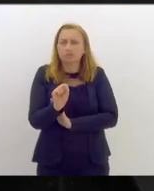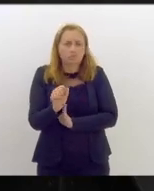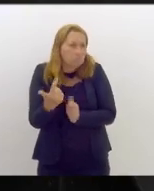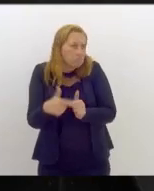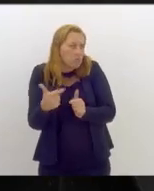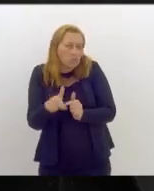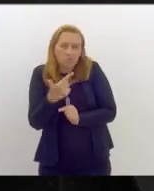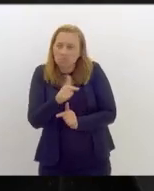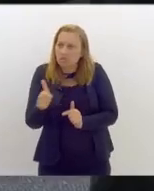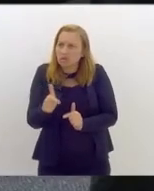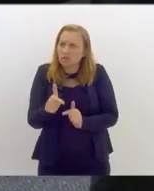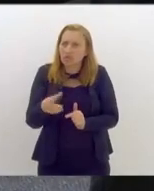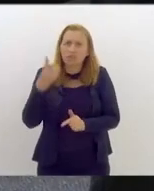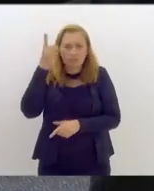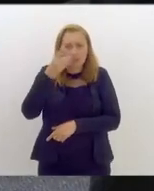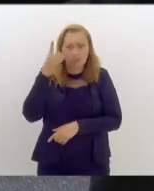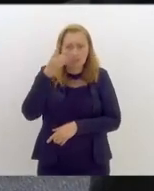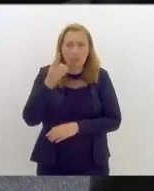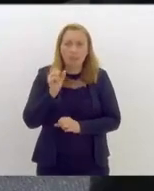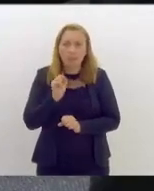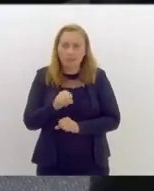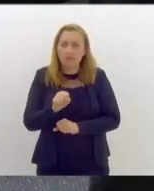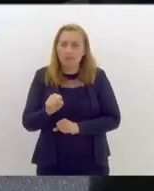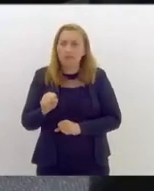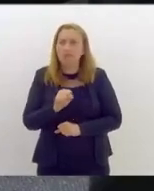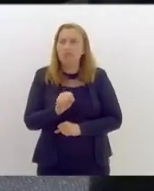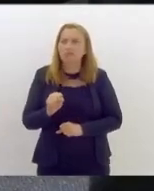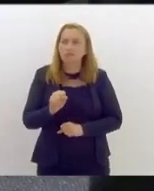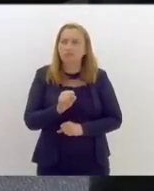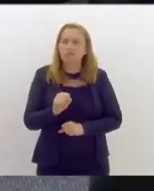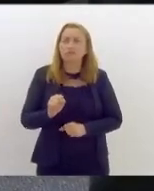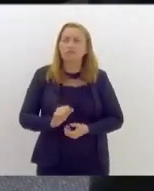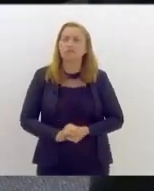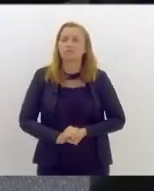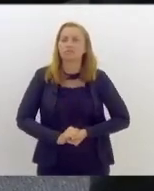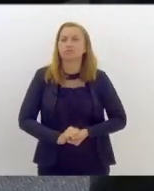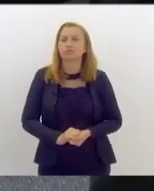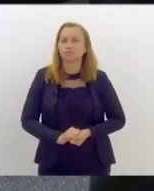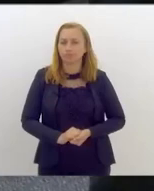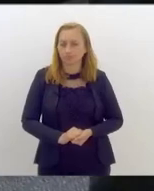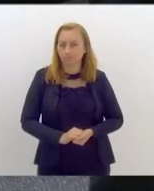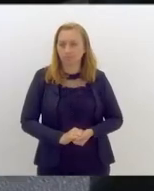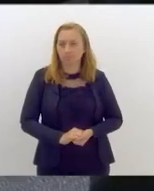bom a minha parte tudo bem a questão